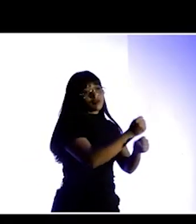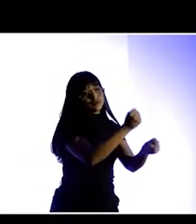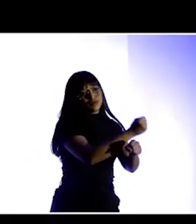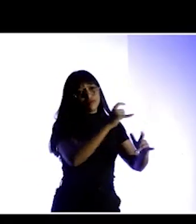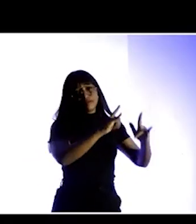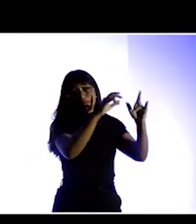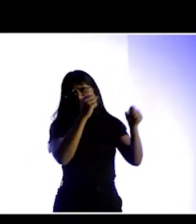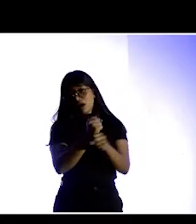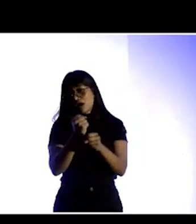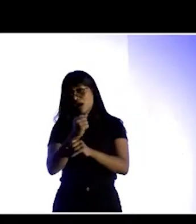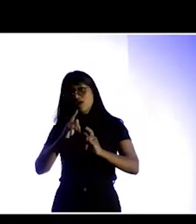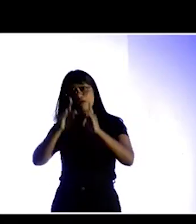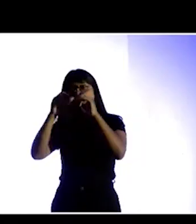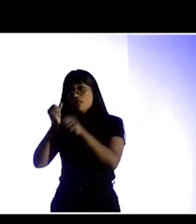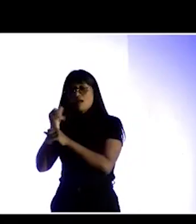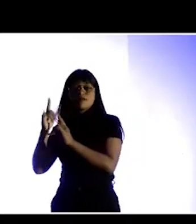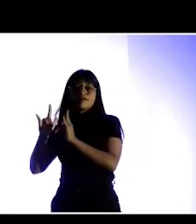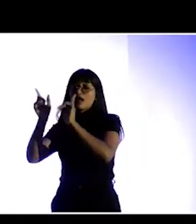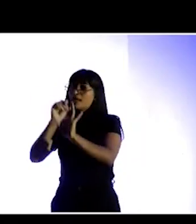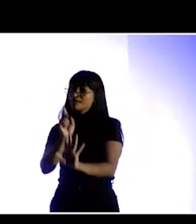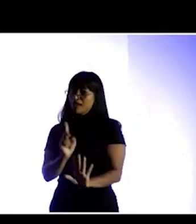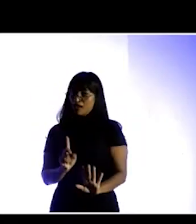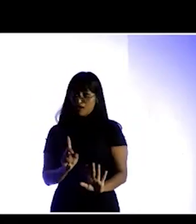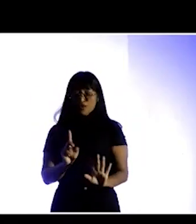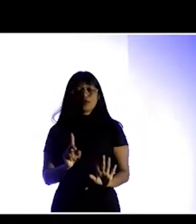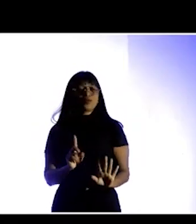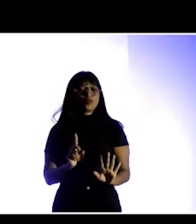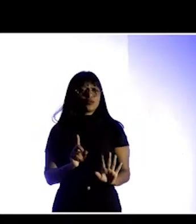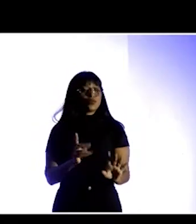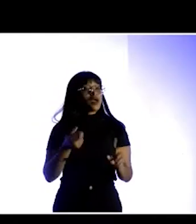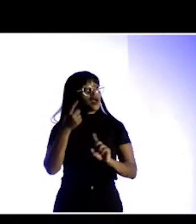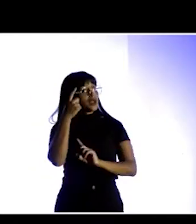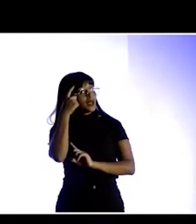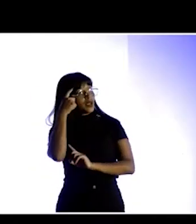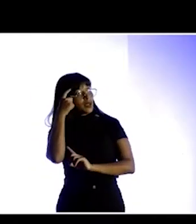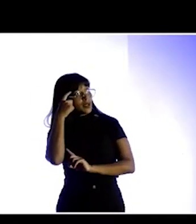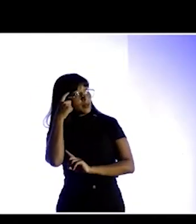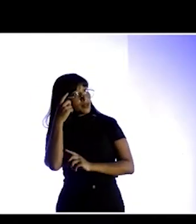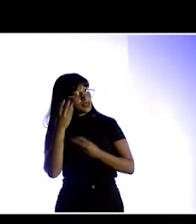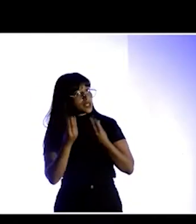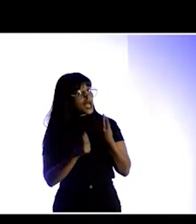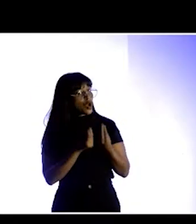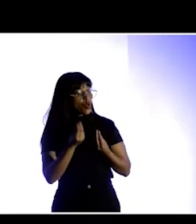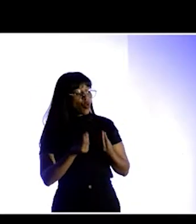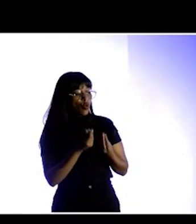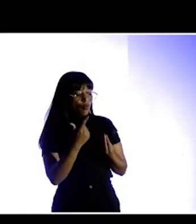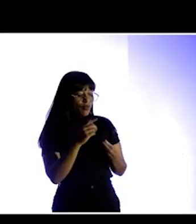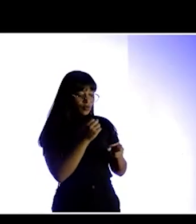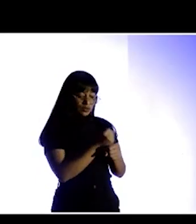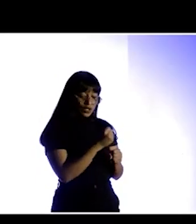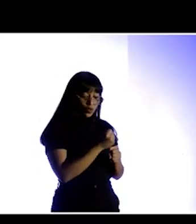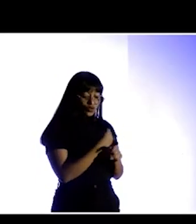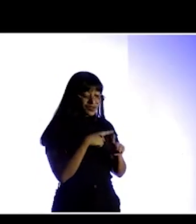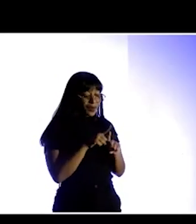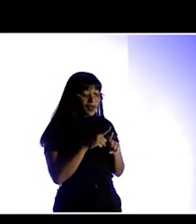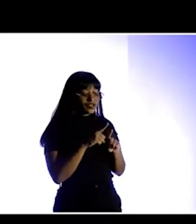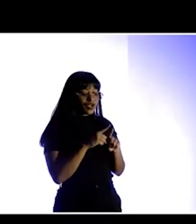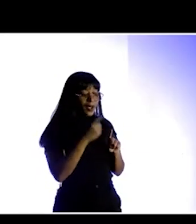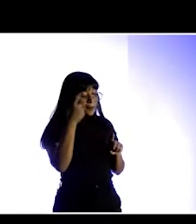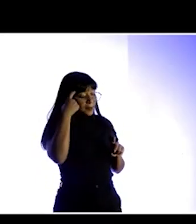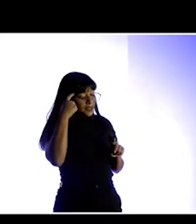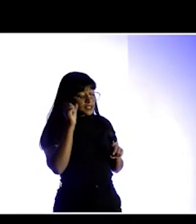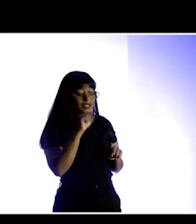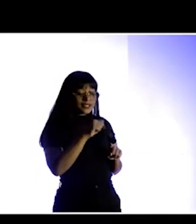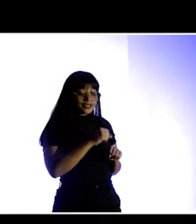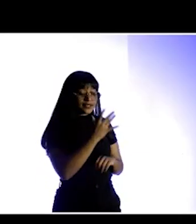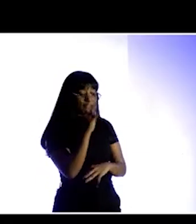contrário, a gente pensa muito, temos um programa já amplo de soluções baseadas na natureza, que entendemos que é o caminho, antes de a gente